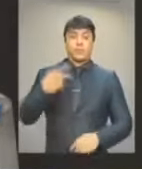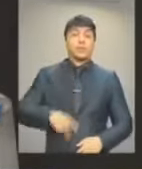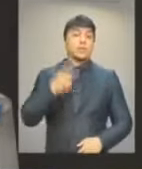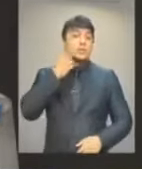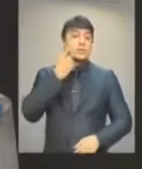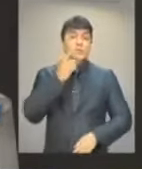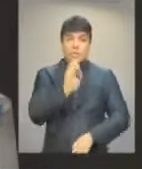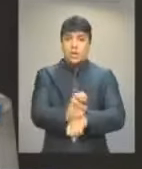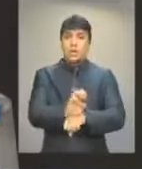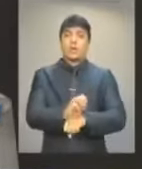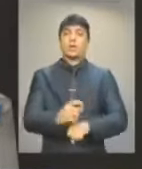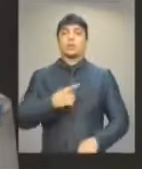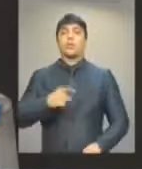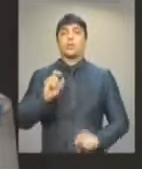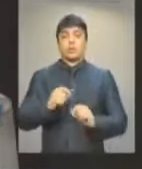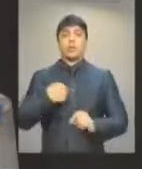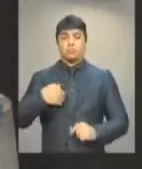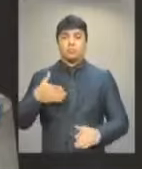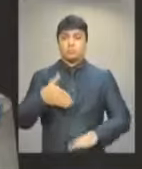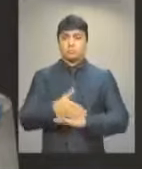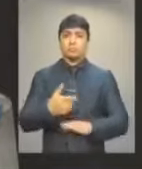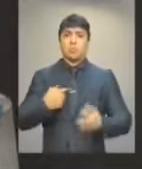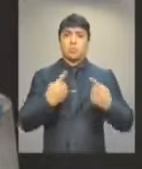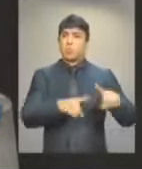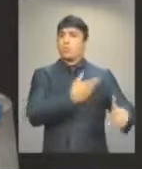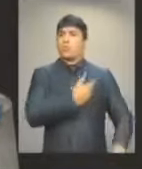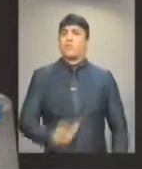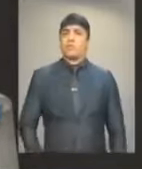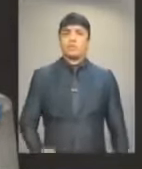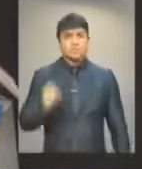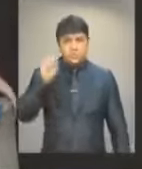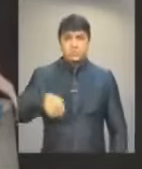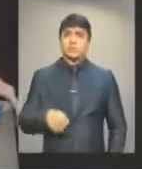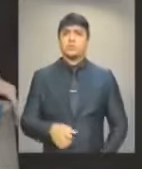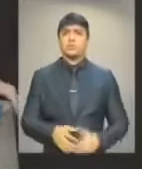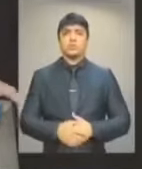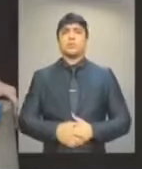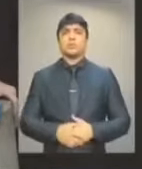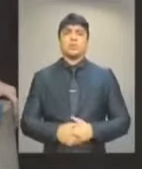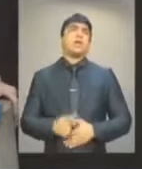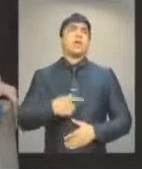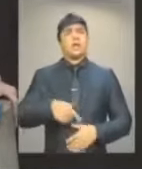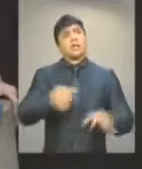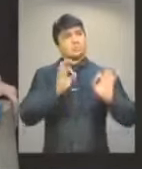Estado do Ceará, eu sou um parlamentar de oposição. Quero dizer que